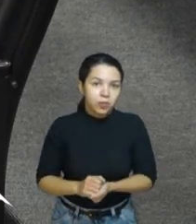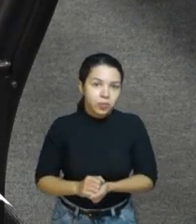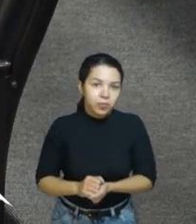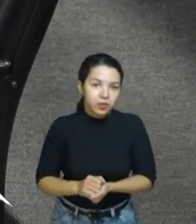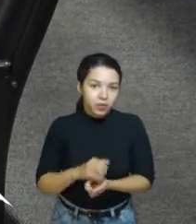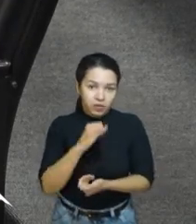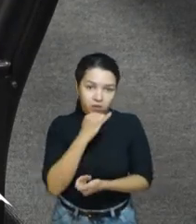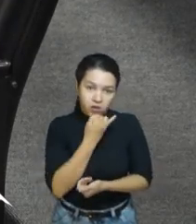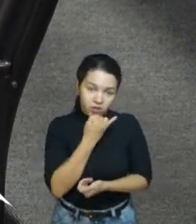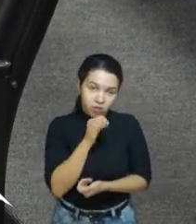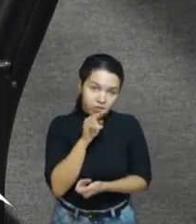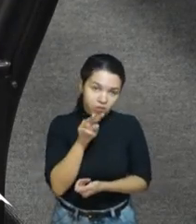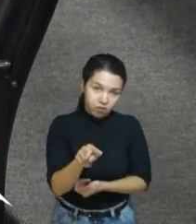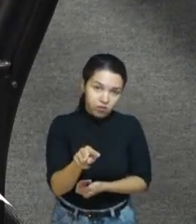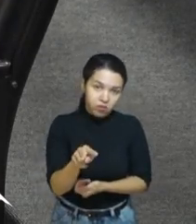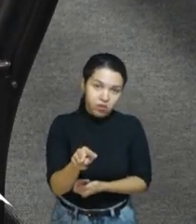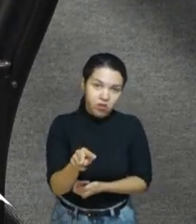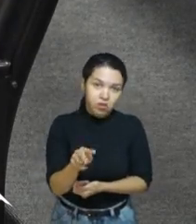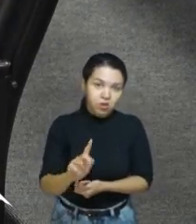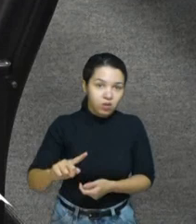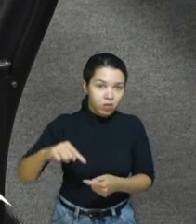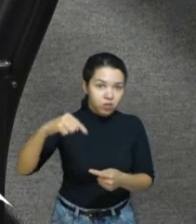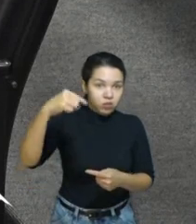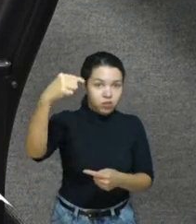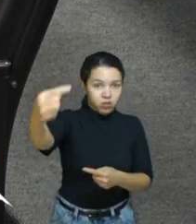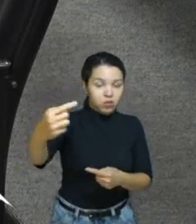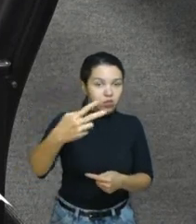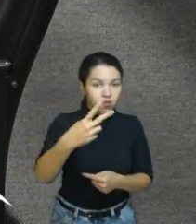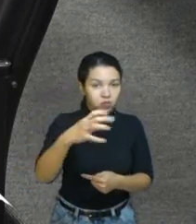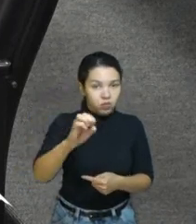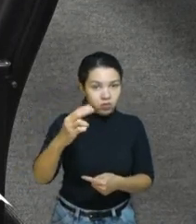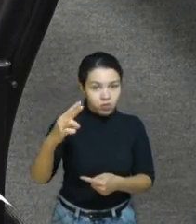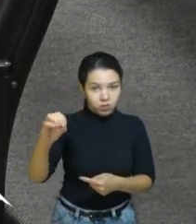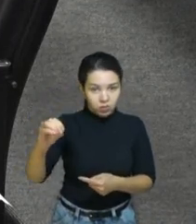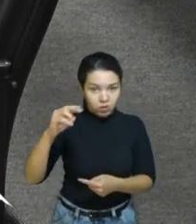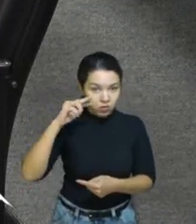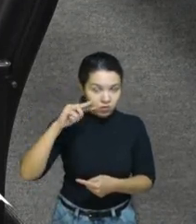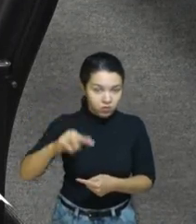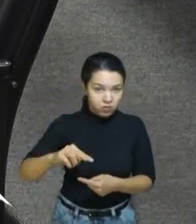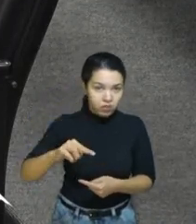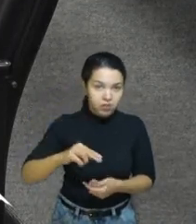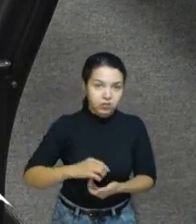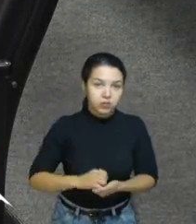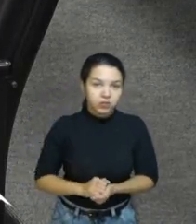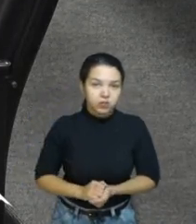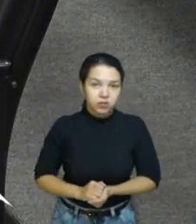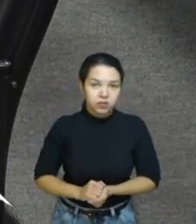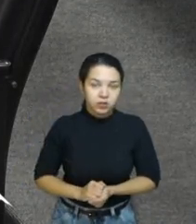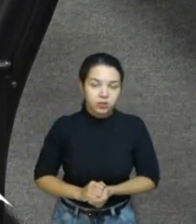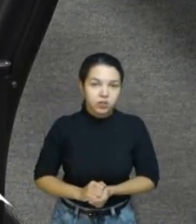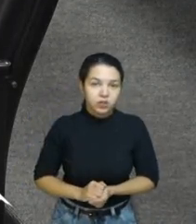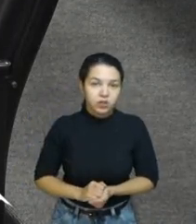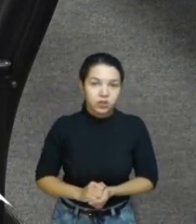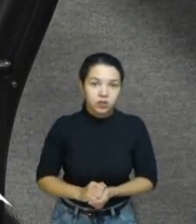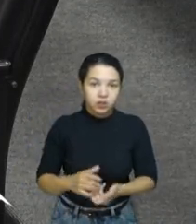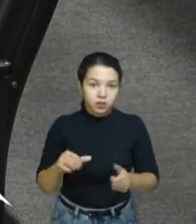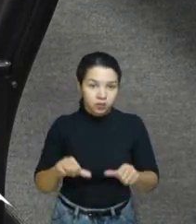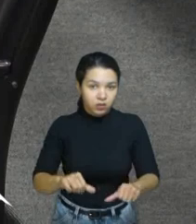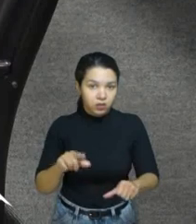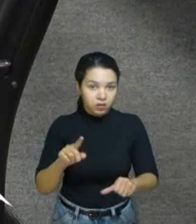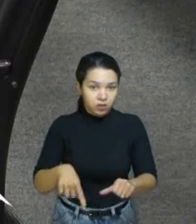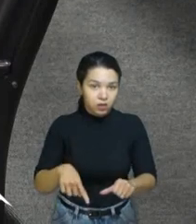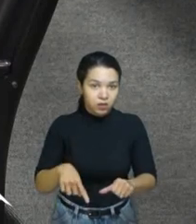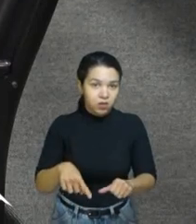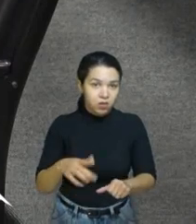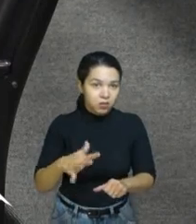é trágico quando a gente vê que a previsão para 2050, a gente chegar à cifra, que é absurda para mim, que é